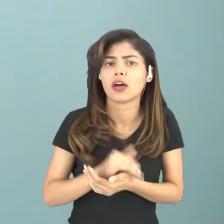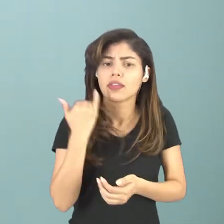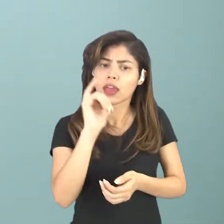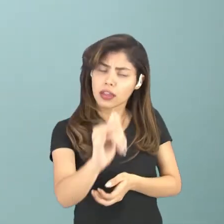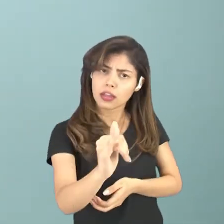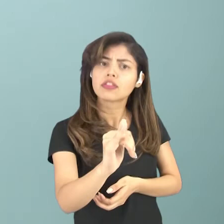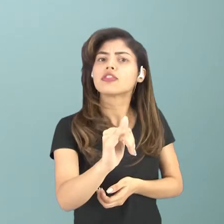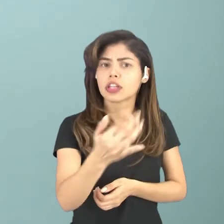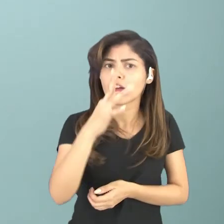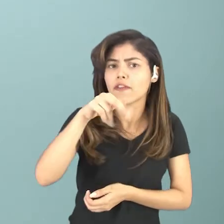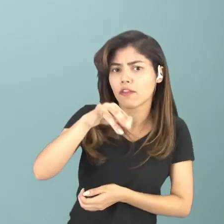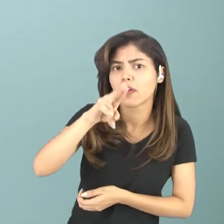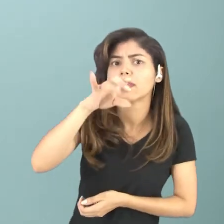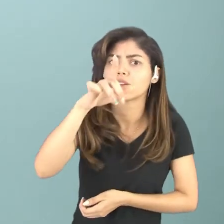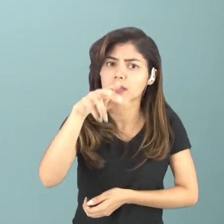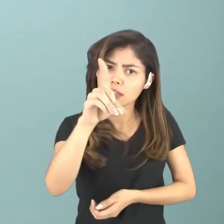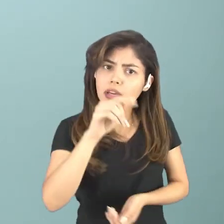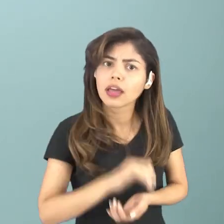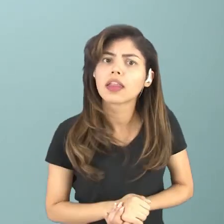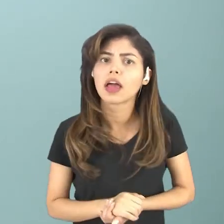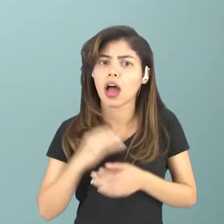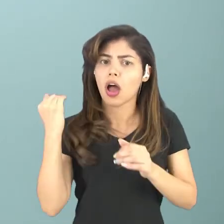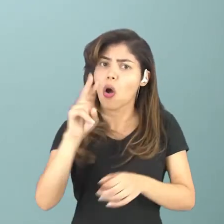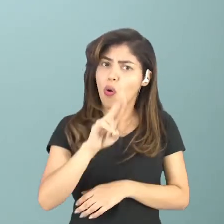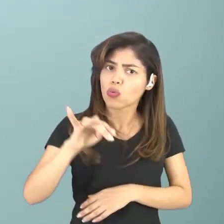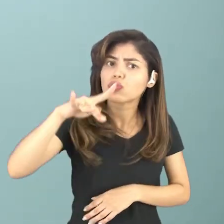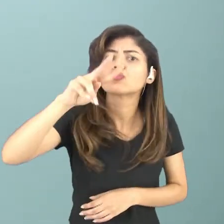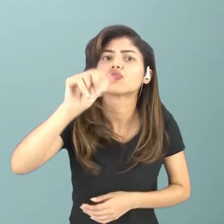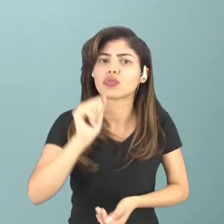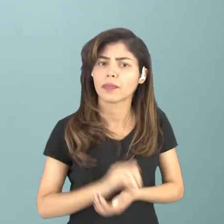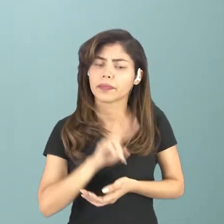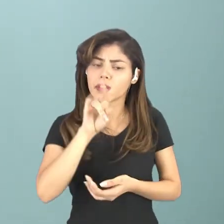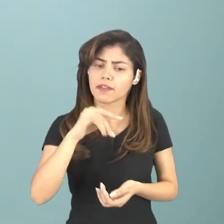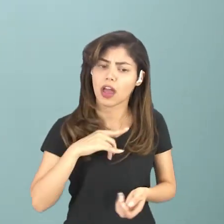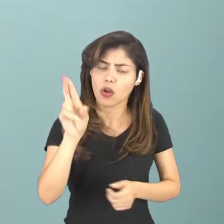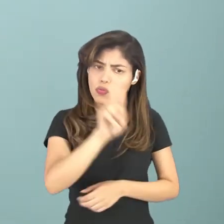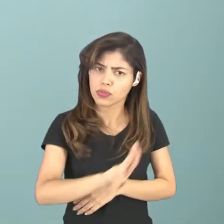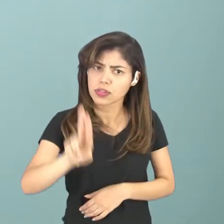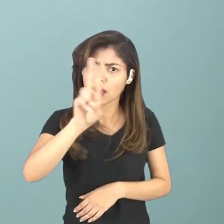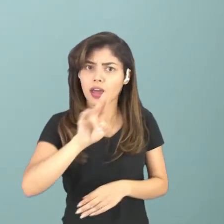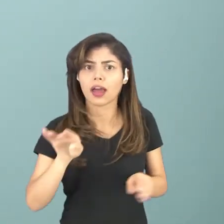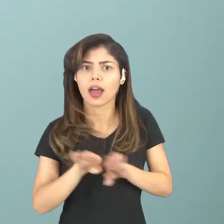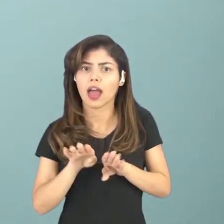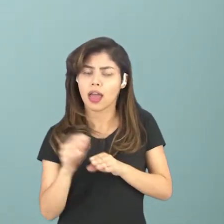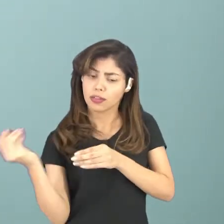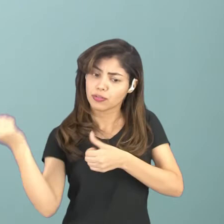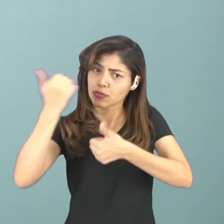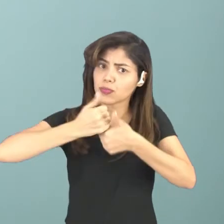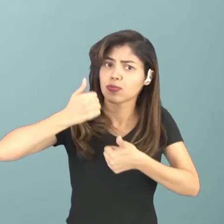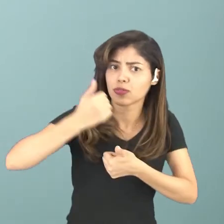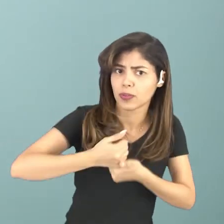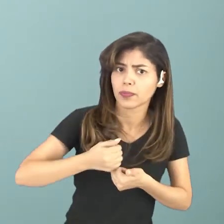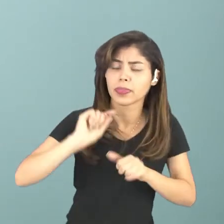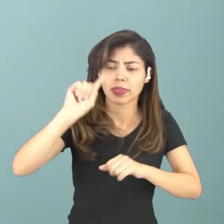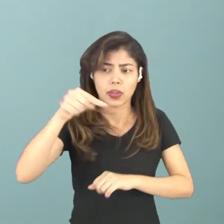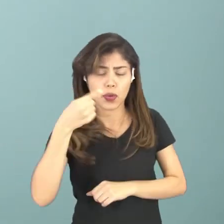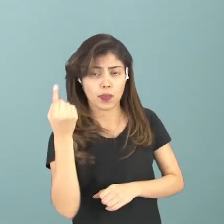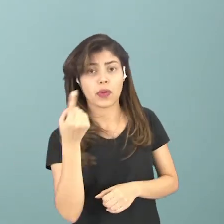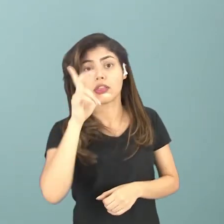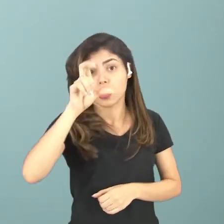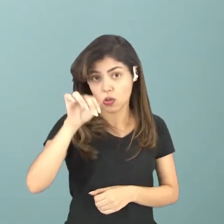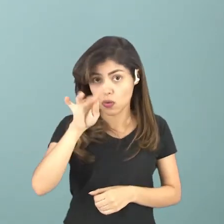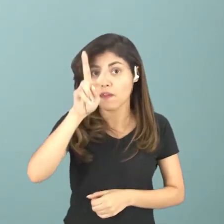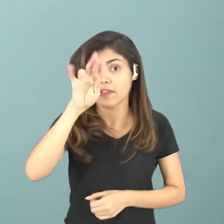vou utilizar, aplicar, né, após a conversão, e a energia dissipada, que é aquela energia que eu vou perder